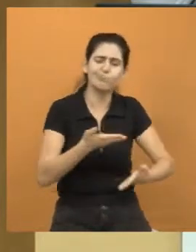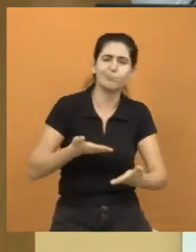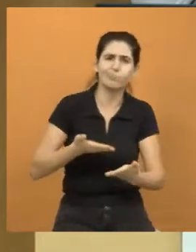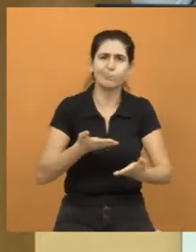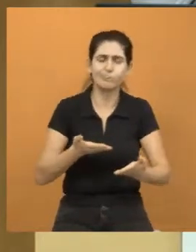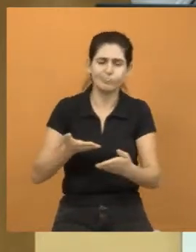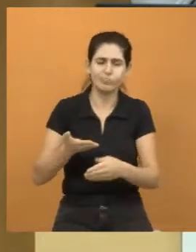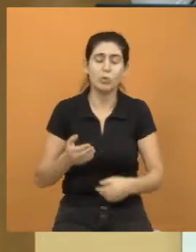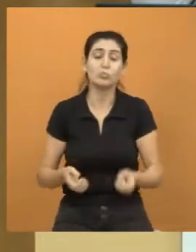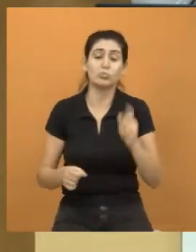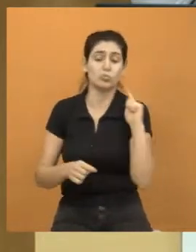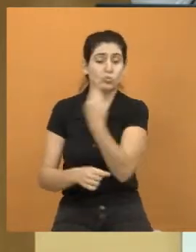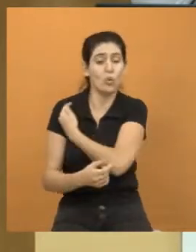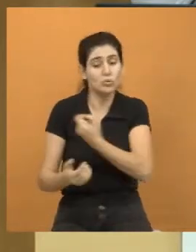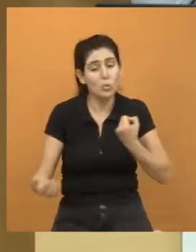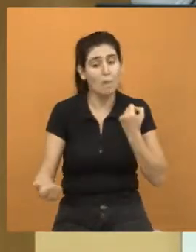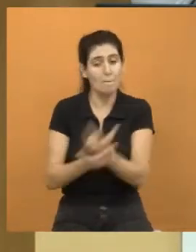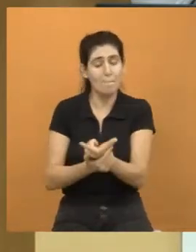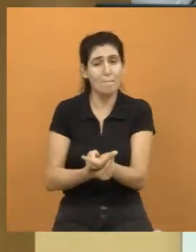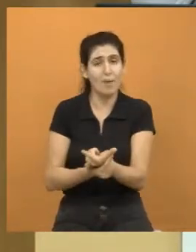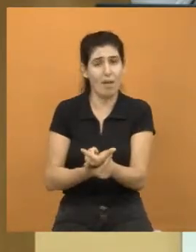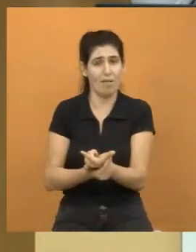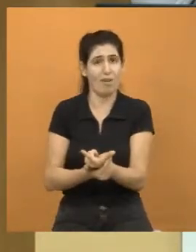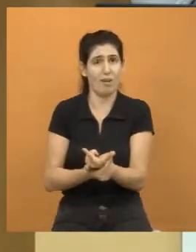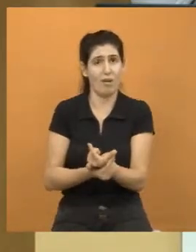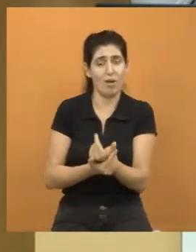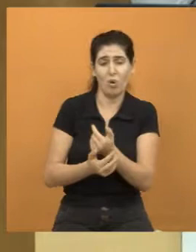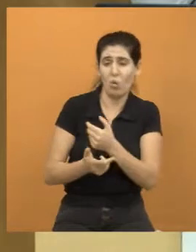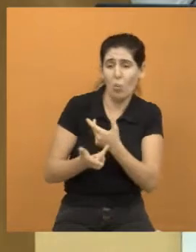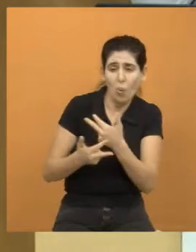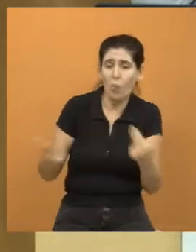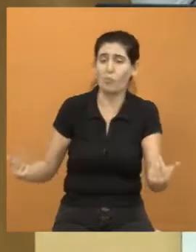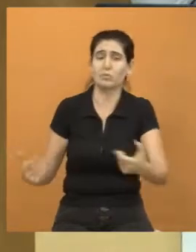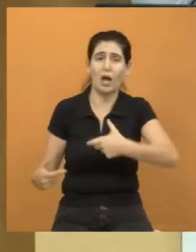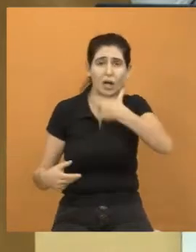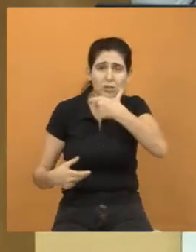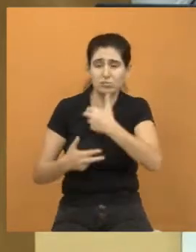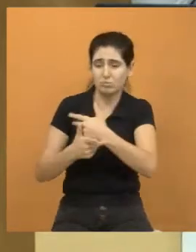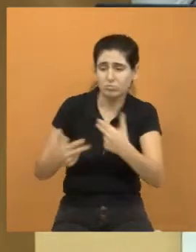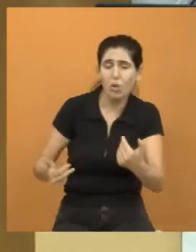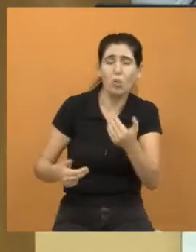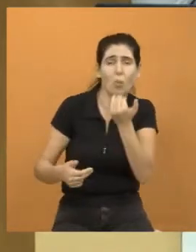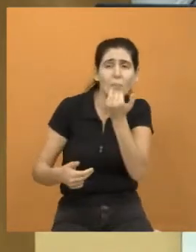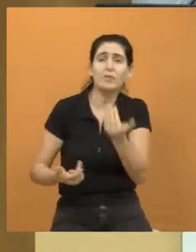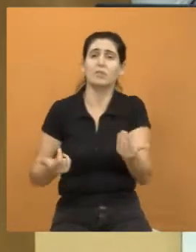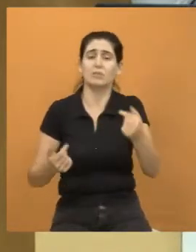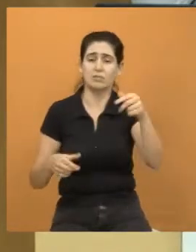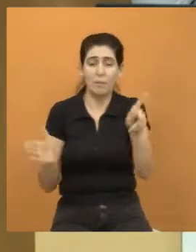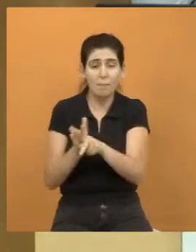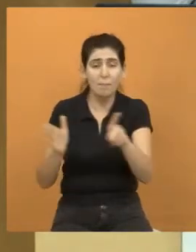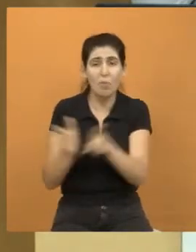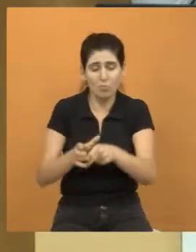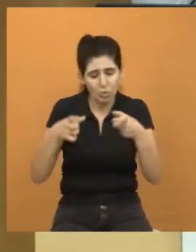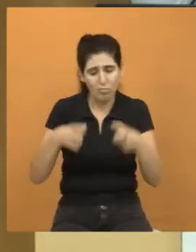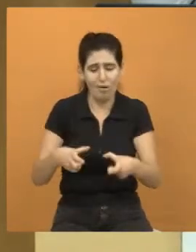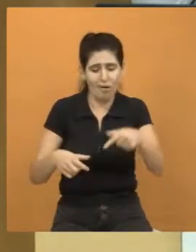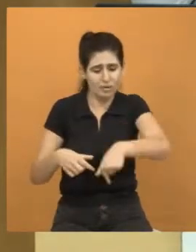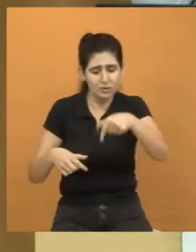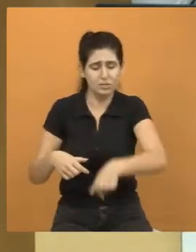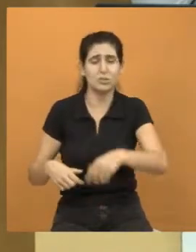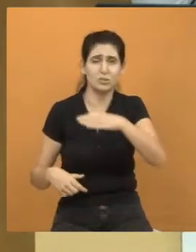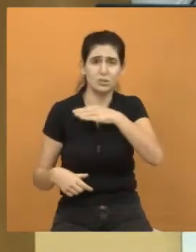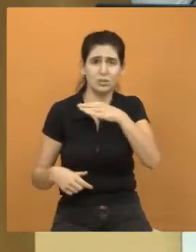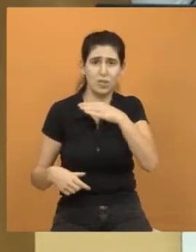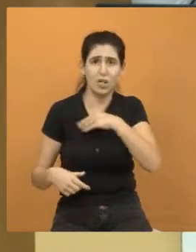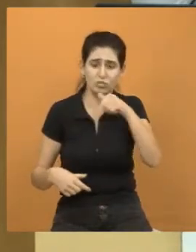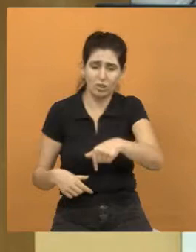gente comprar produto da nossa própria terra. Valorizar os nossos produtores, valorizar os nossos comerciantes.